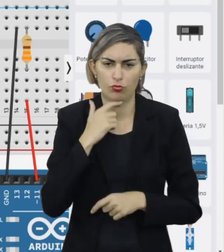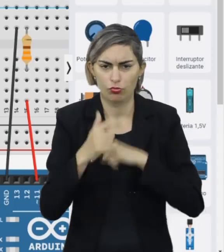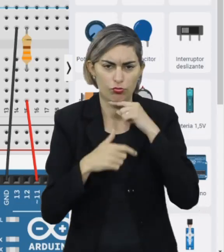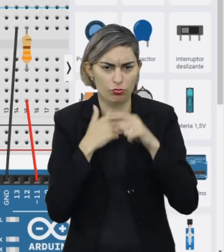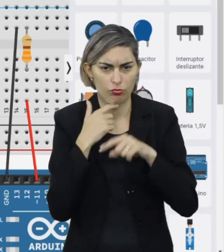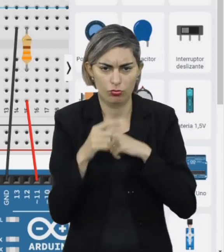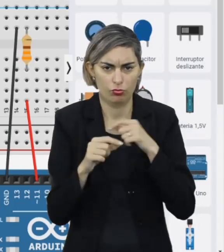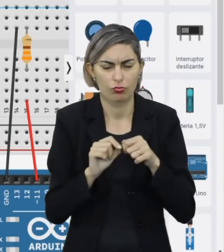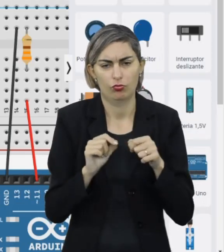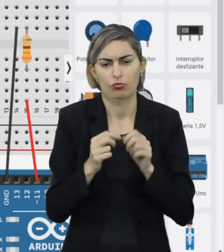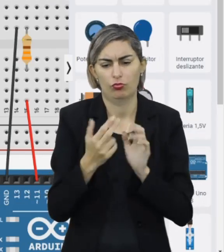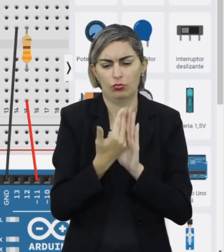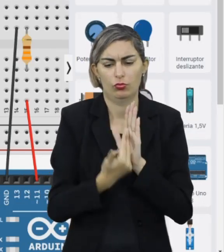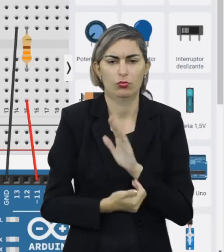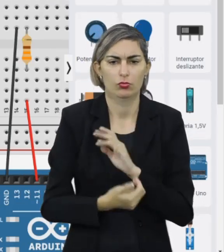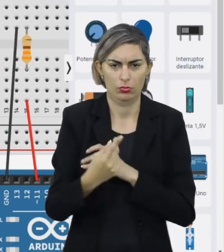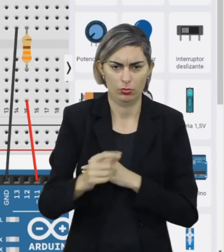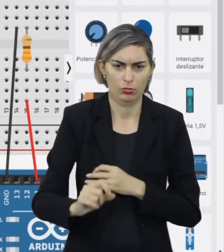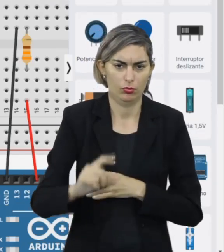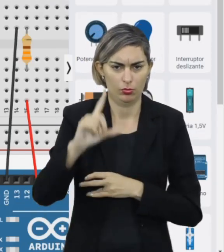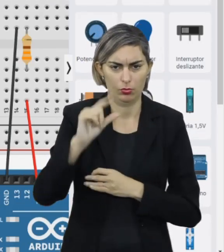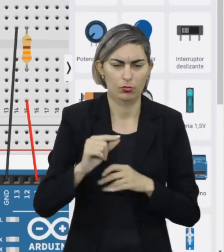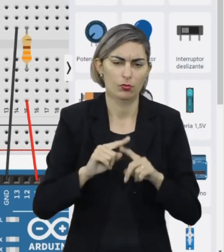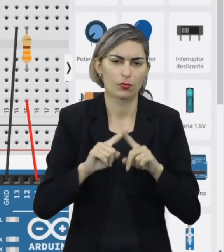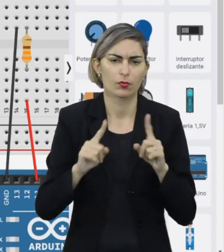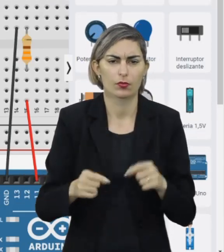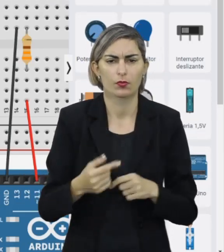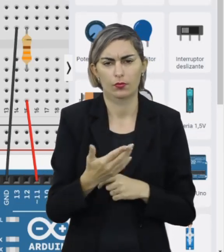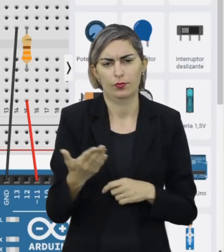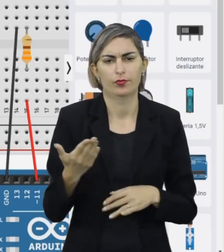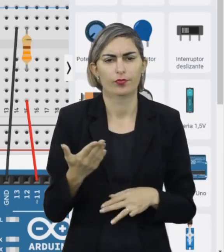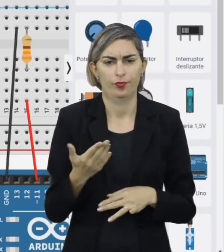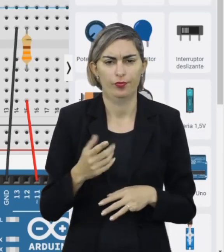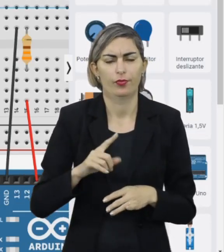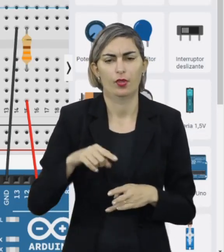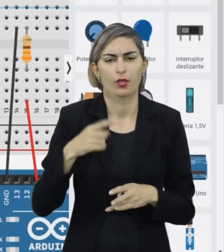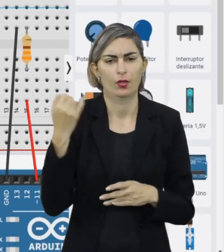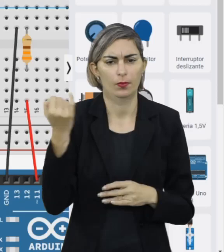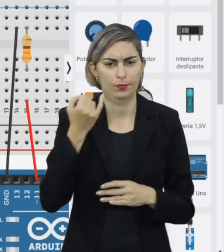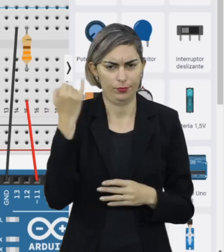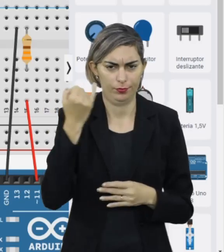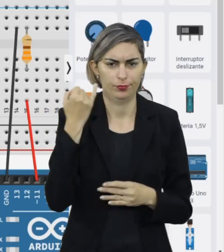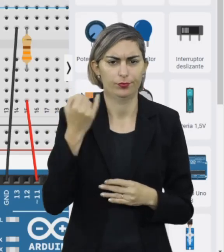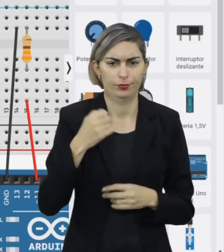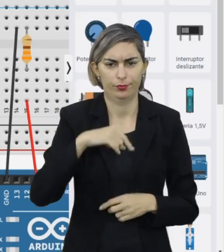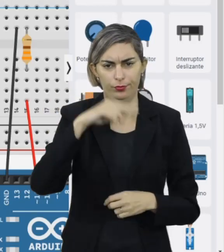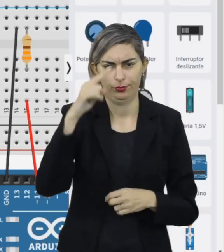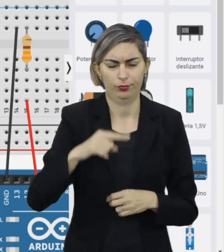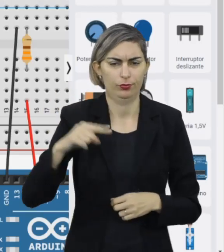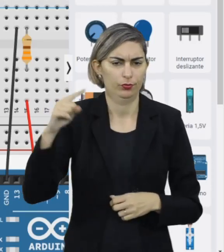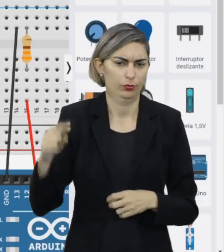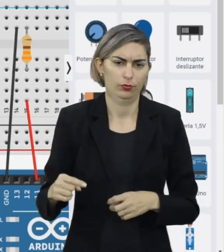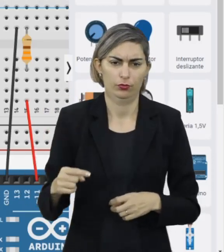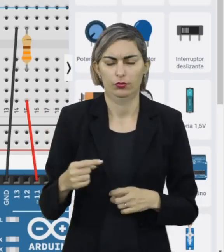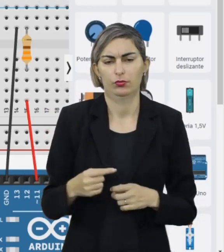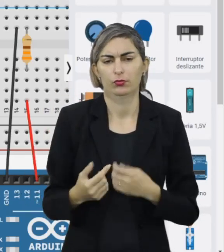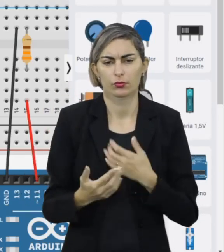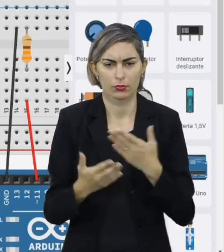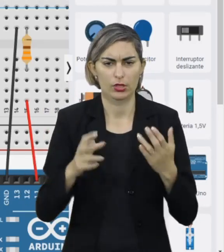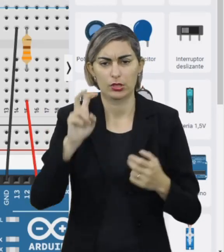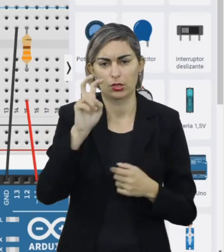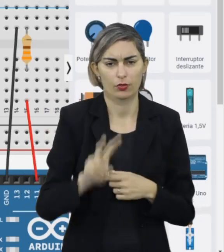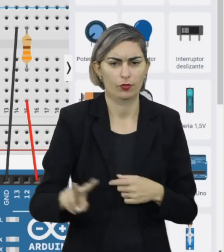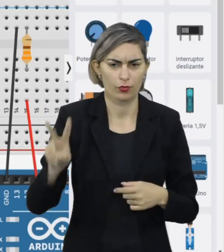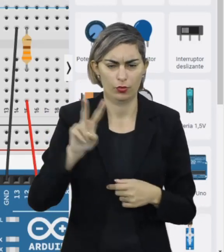conseguindo reproduzir na figura aqui exatamente o mesmo tamanho, mas ele funciona assim. Outro ponto importante é que a onda é quadrada, tá? Não é redondinho assim.